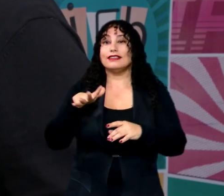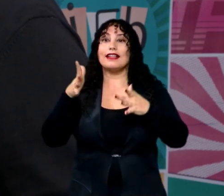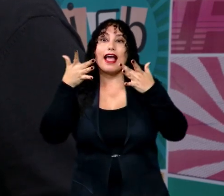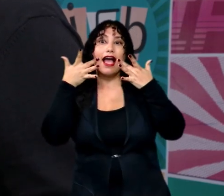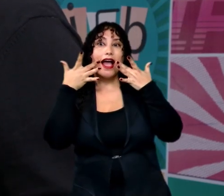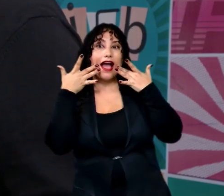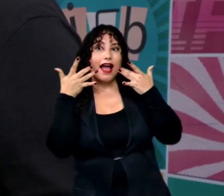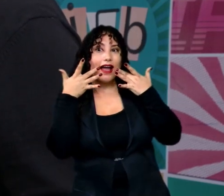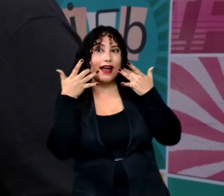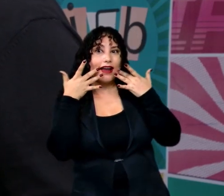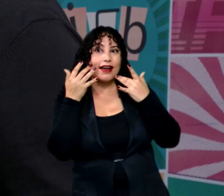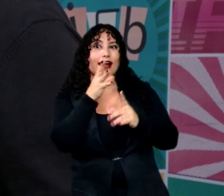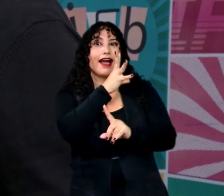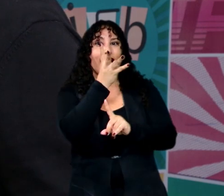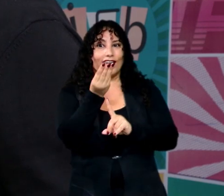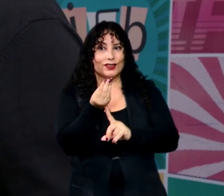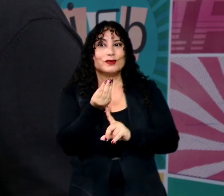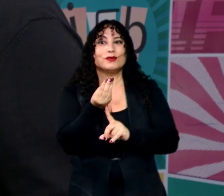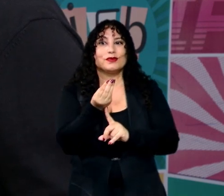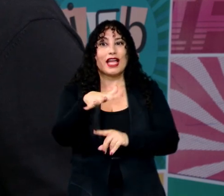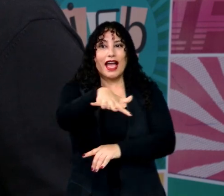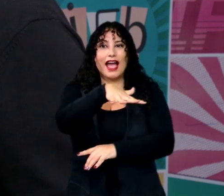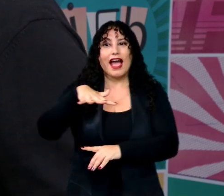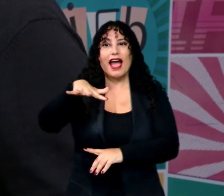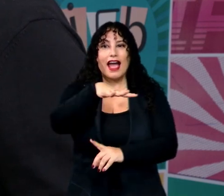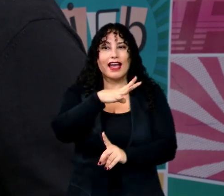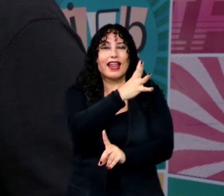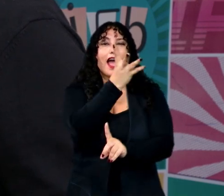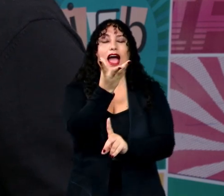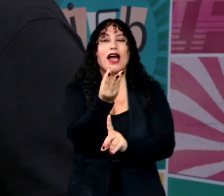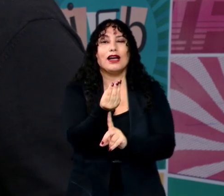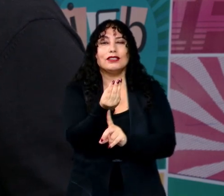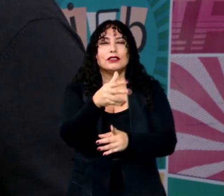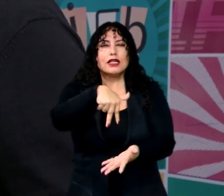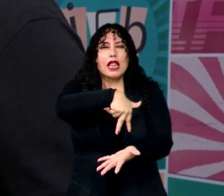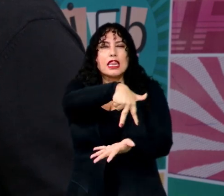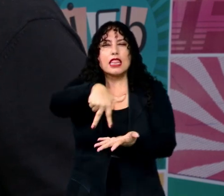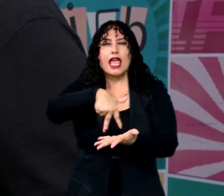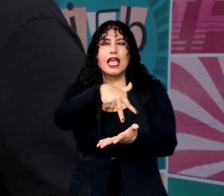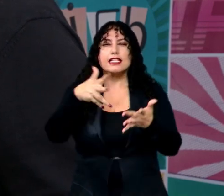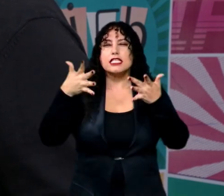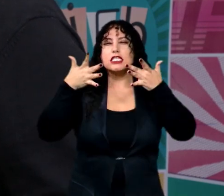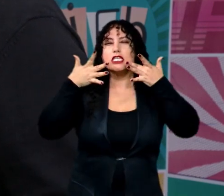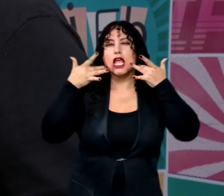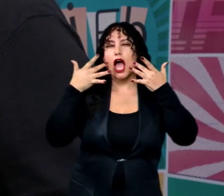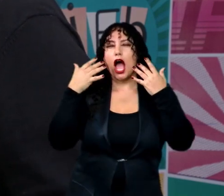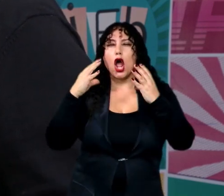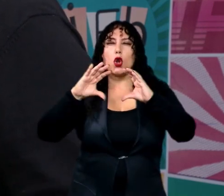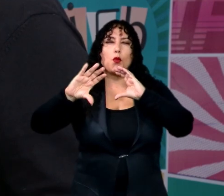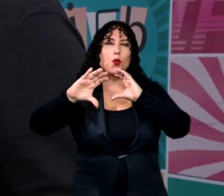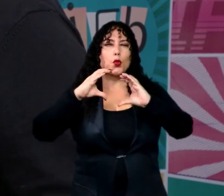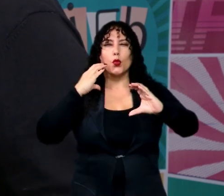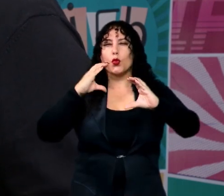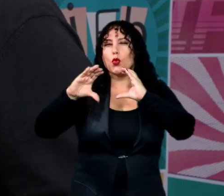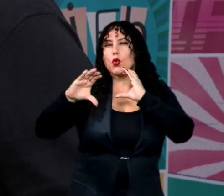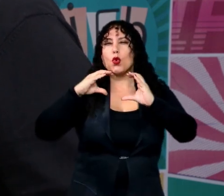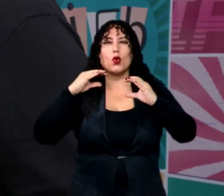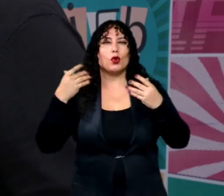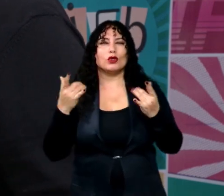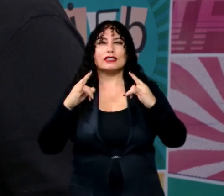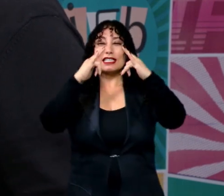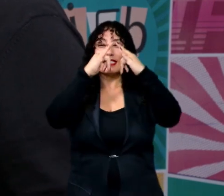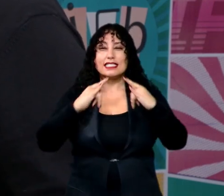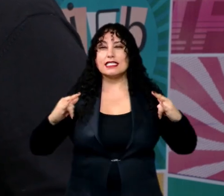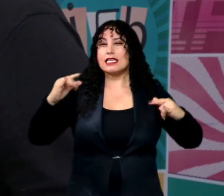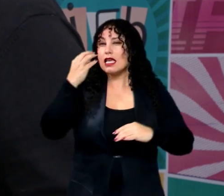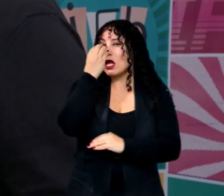né? Uhum. A área artística, né, da dança, teatro, música, circo, né,